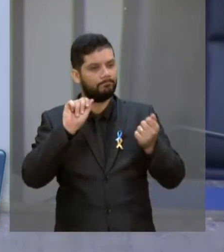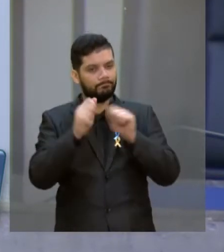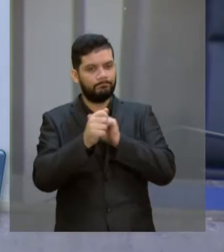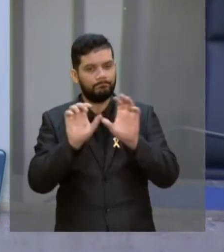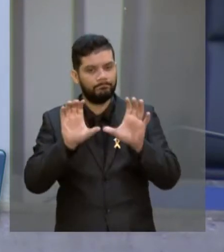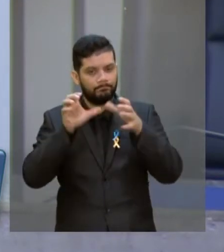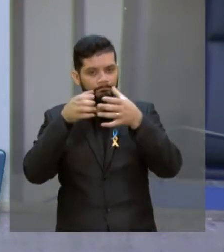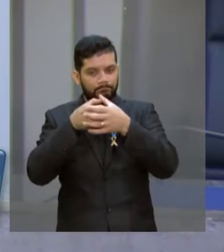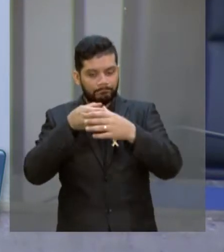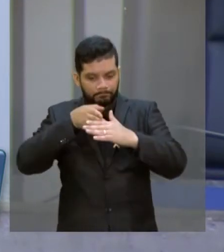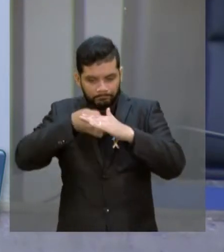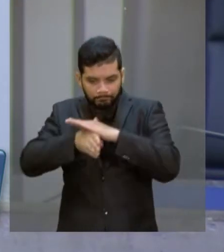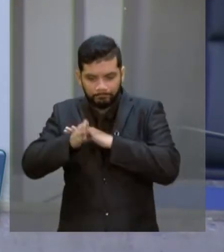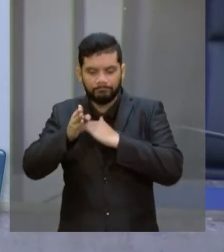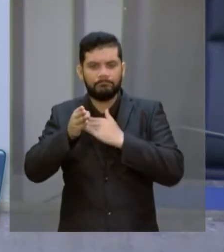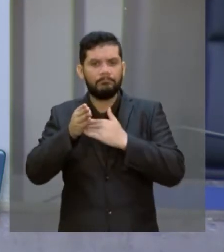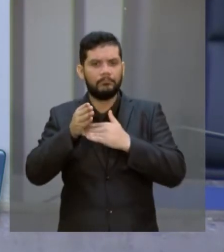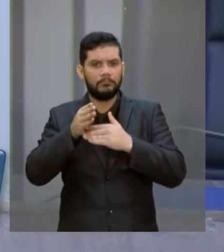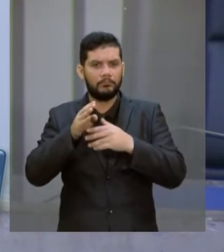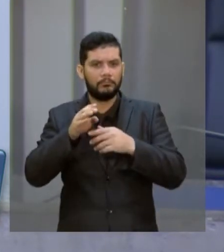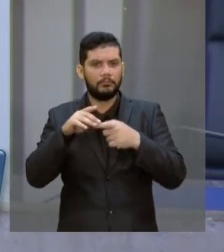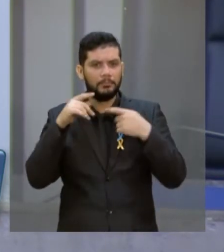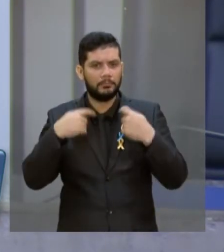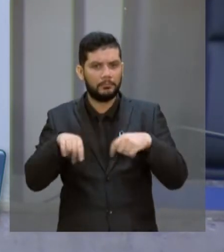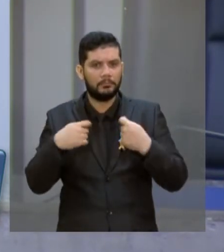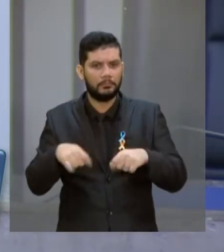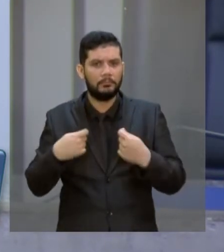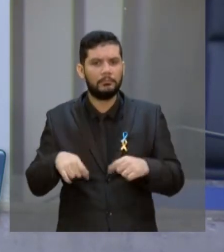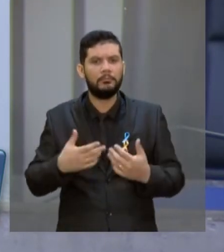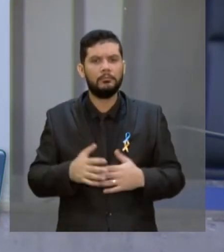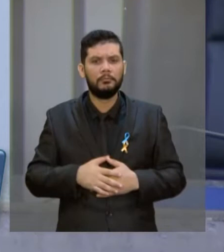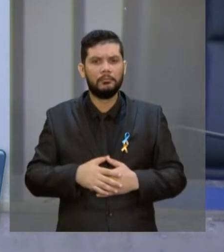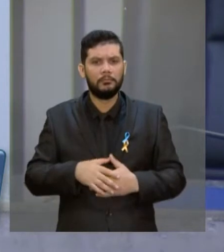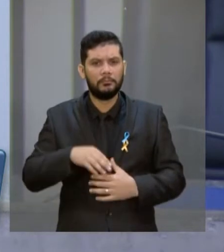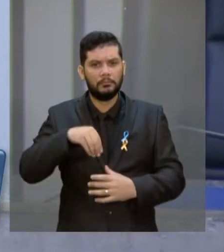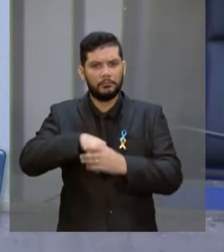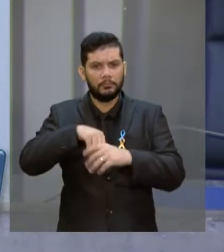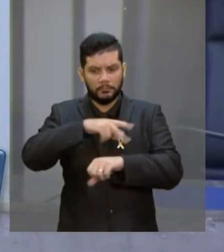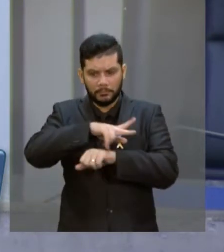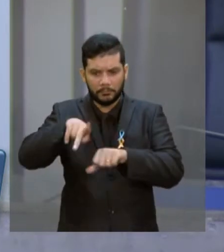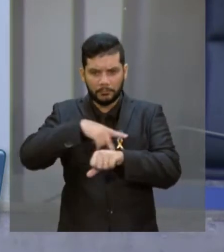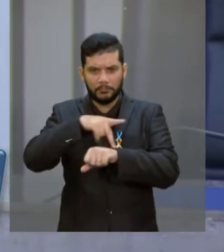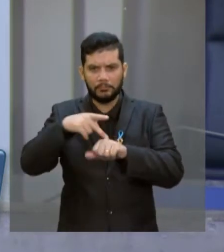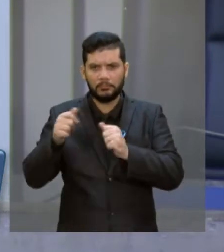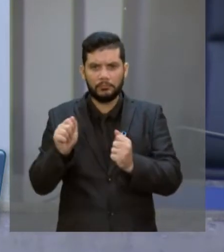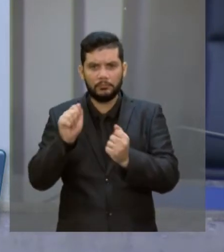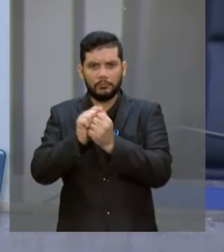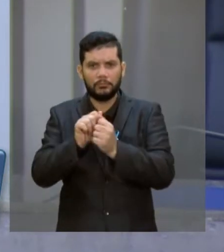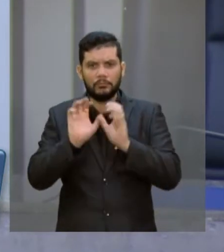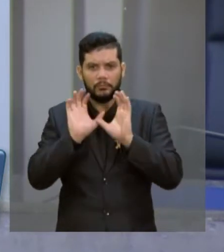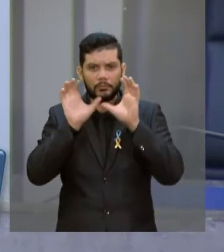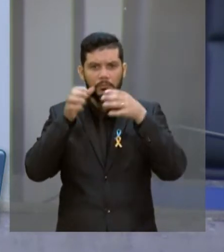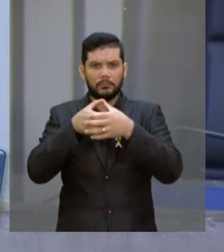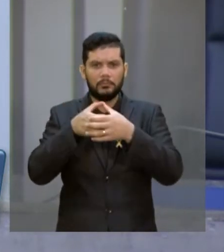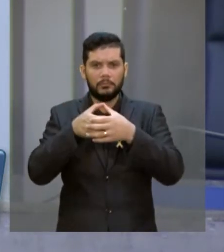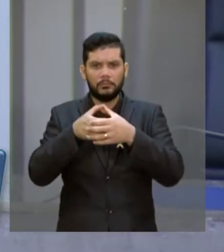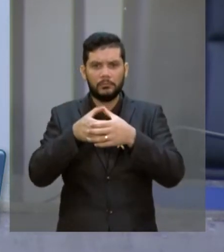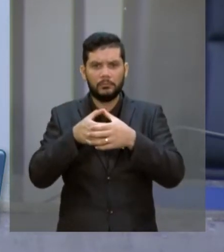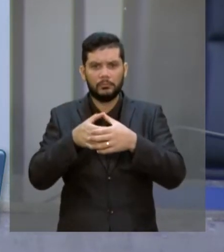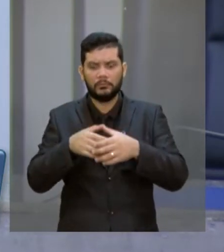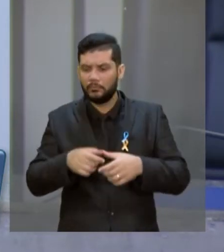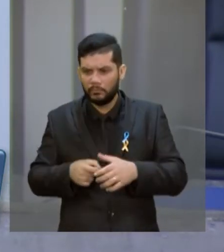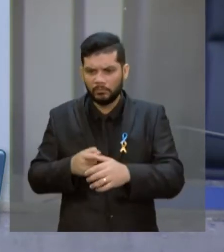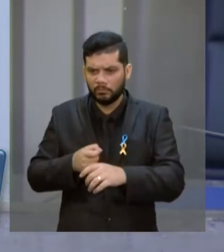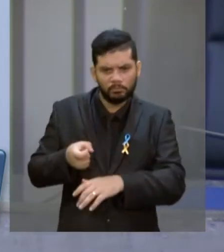estar inserido dentro da sociedade, tem que estar, como bem disse Vossa Excelência, dentro das praças, junto da comunidade, não fazendo o